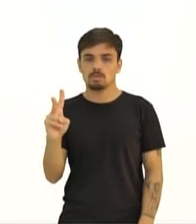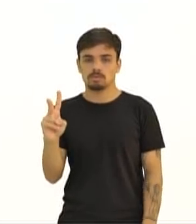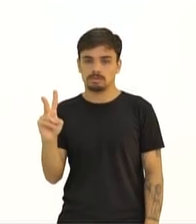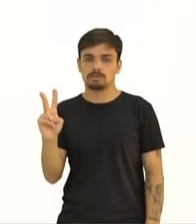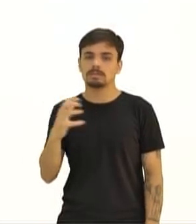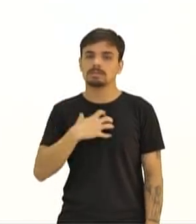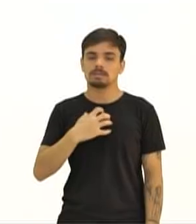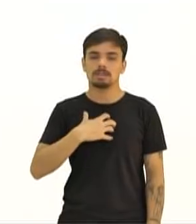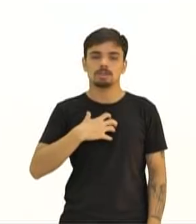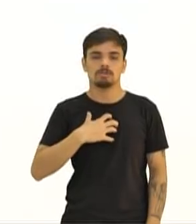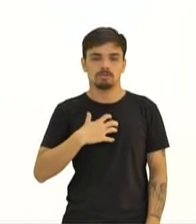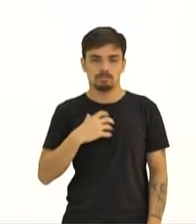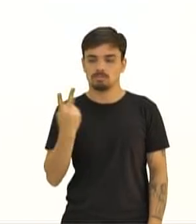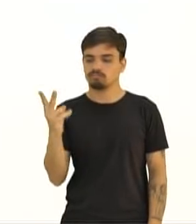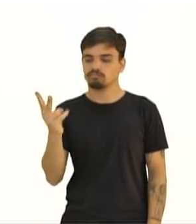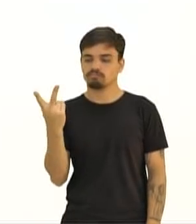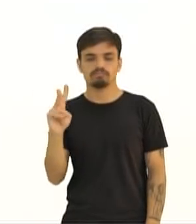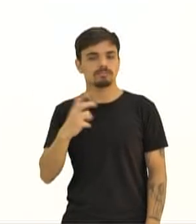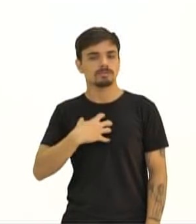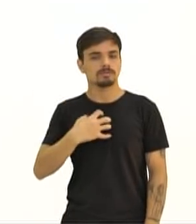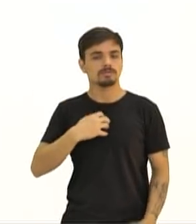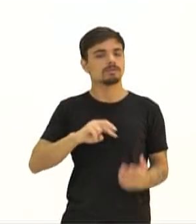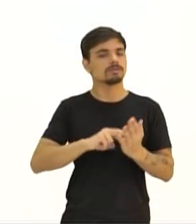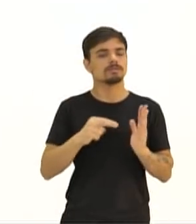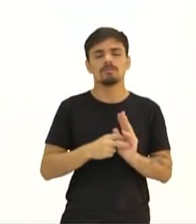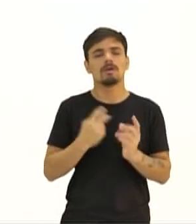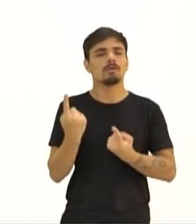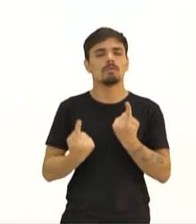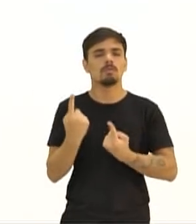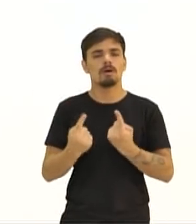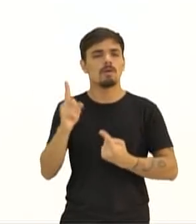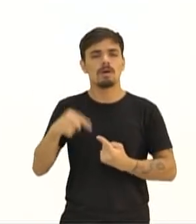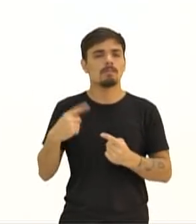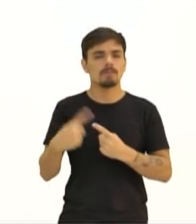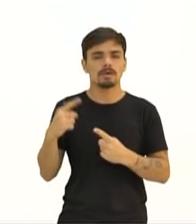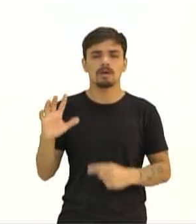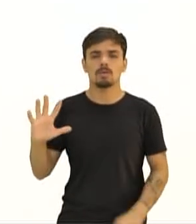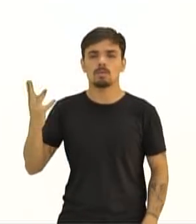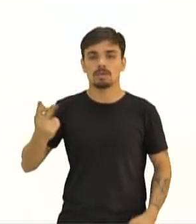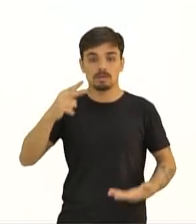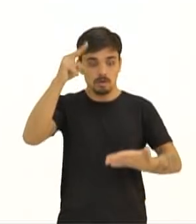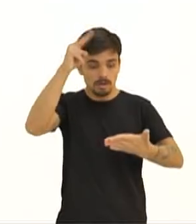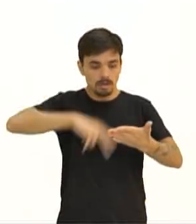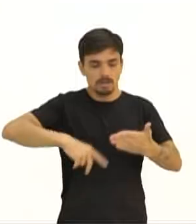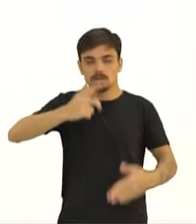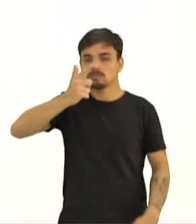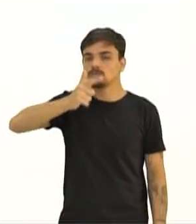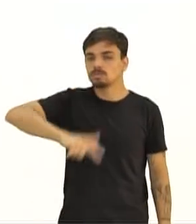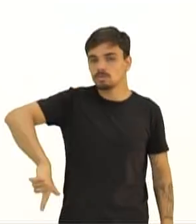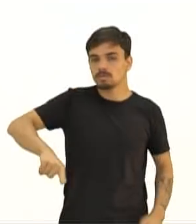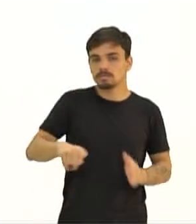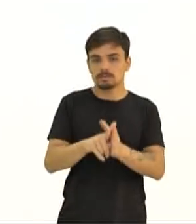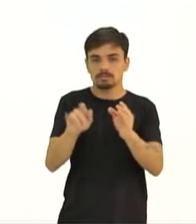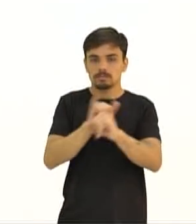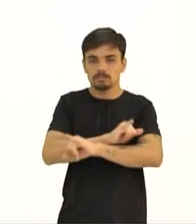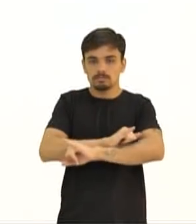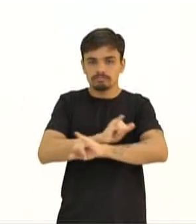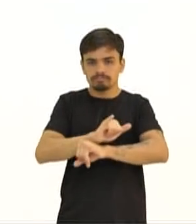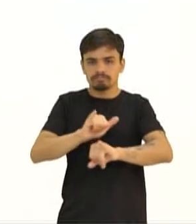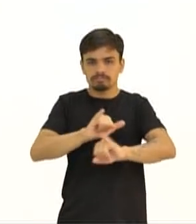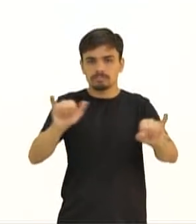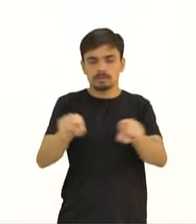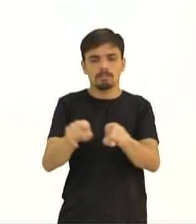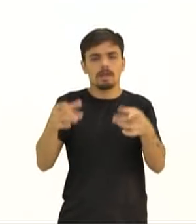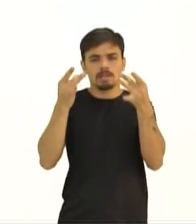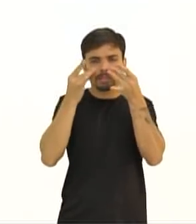Quais são os sentidos e por que isso acontece? Releia o que diz o anúncio publicitário.